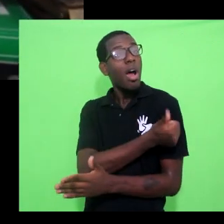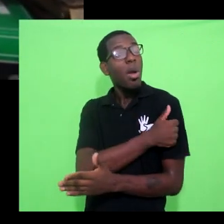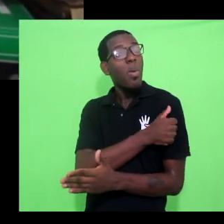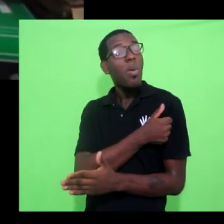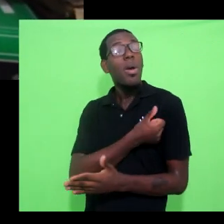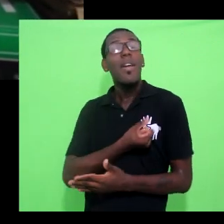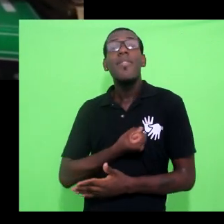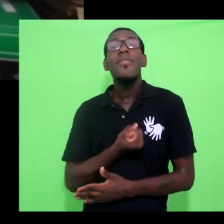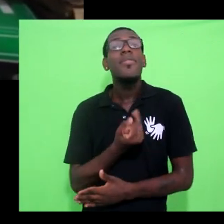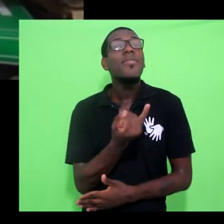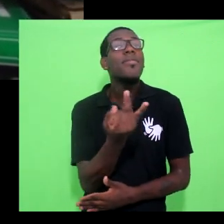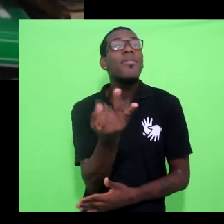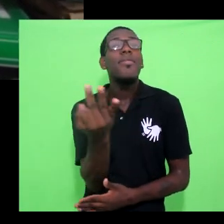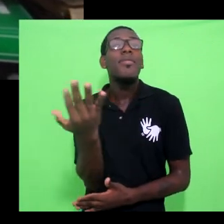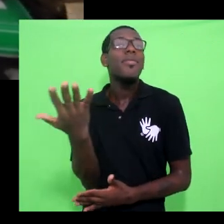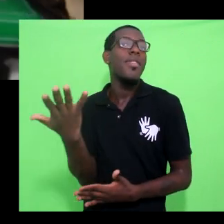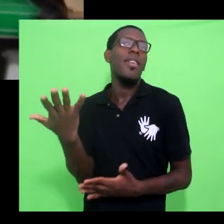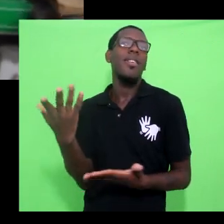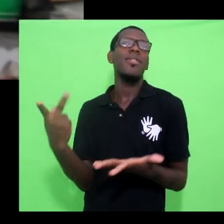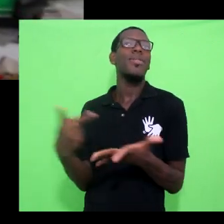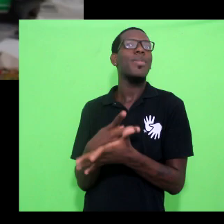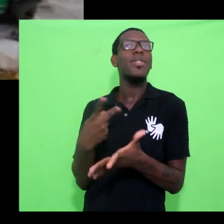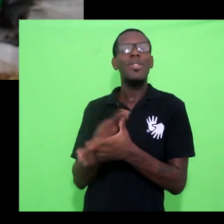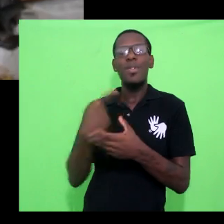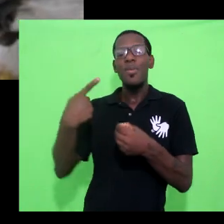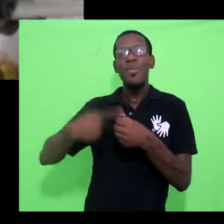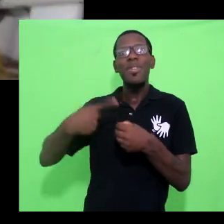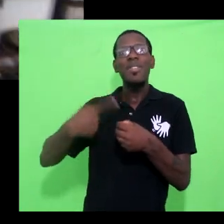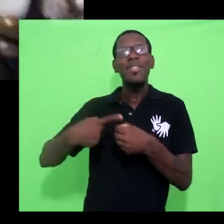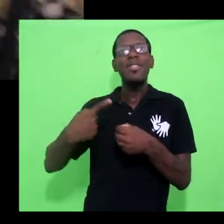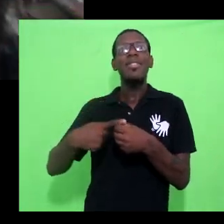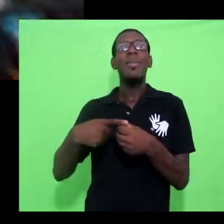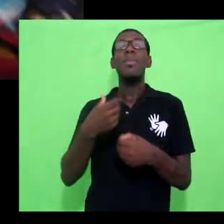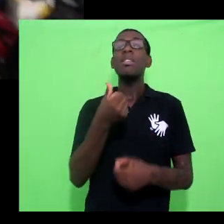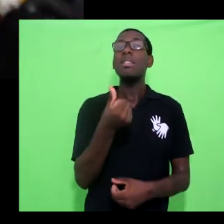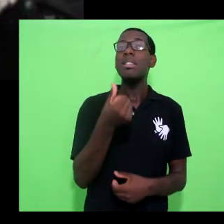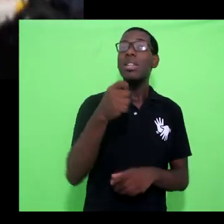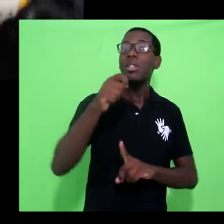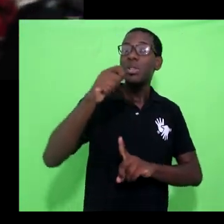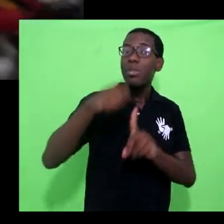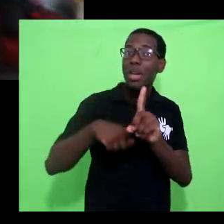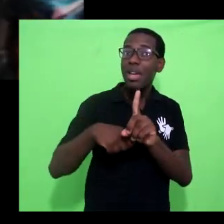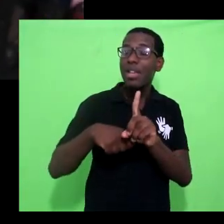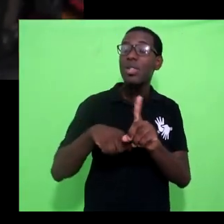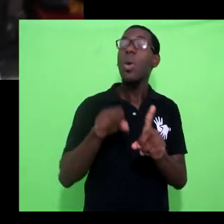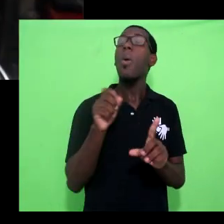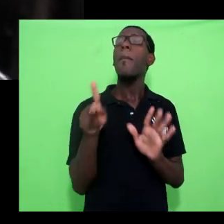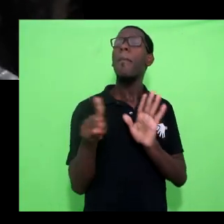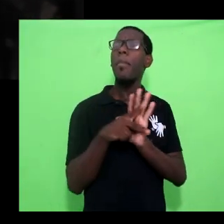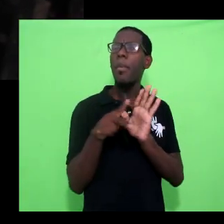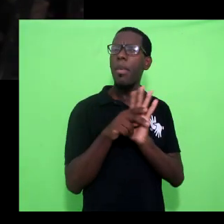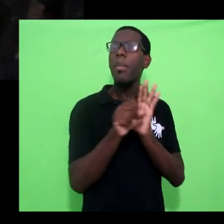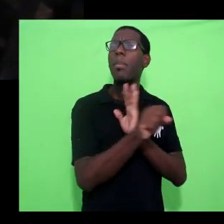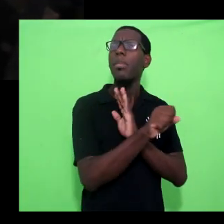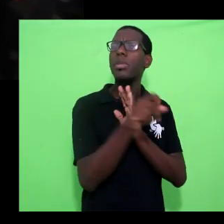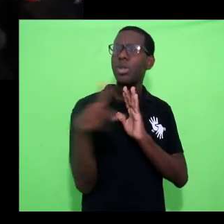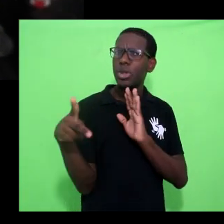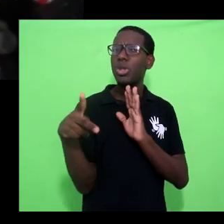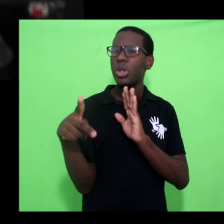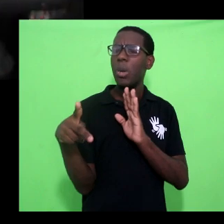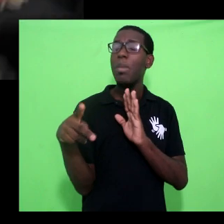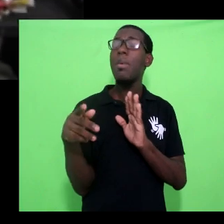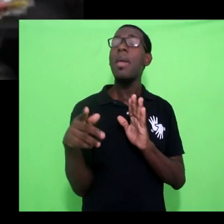geografia e quantidade de escolas, de alunos, qual é a situação que o município se encontrava. Isso